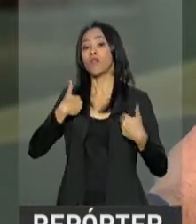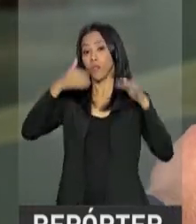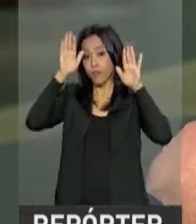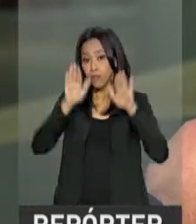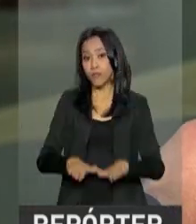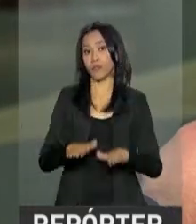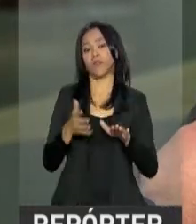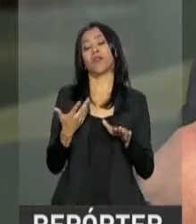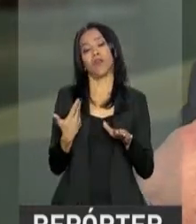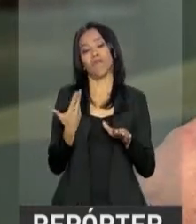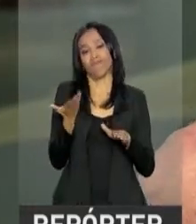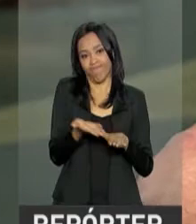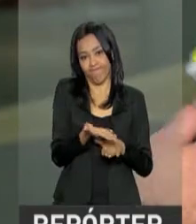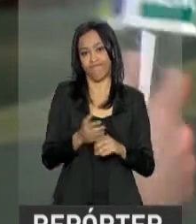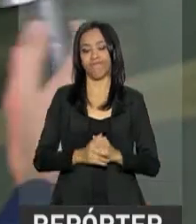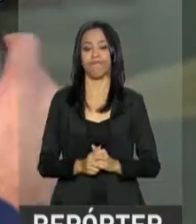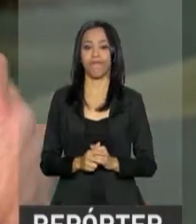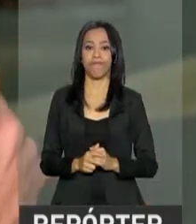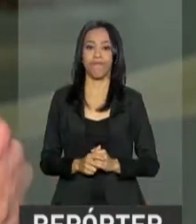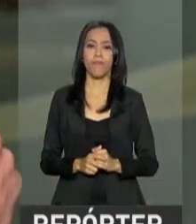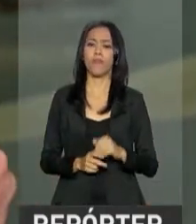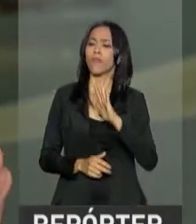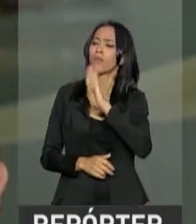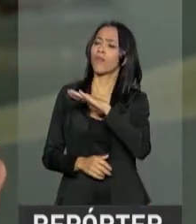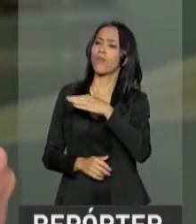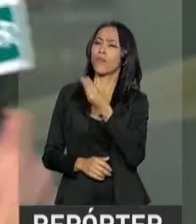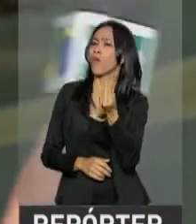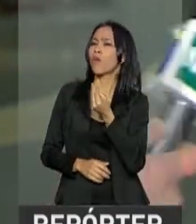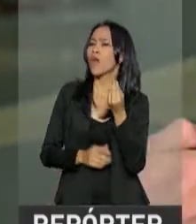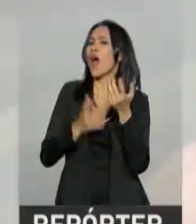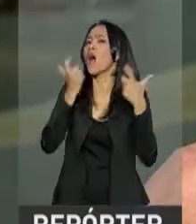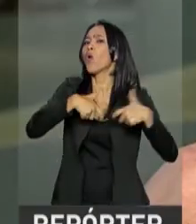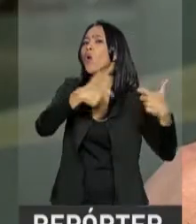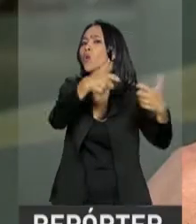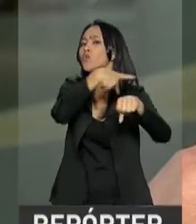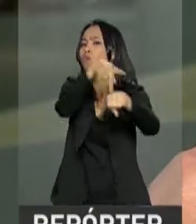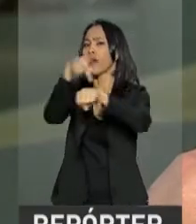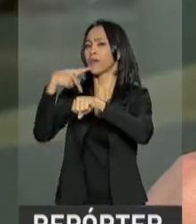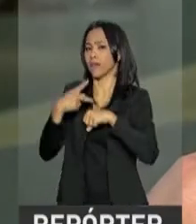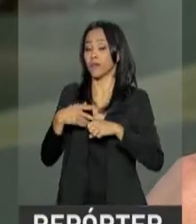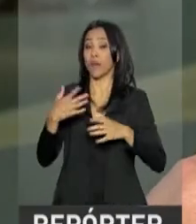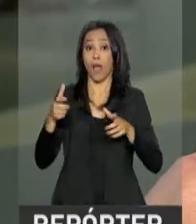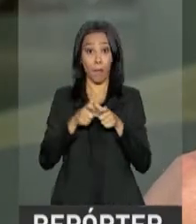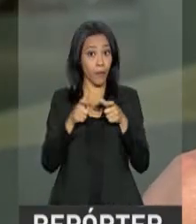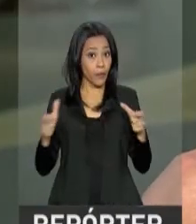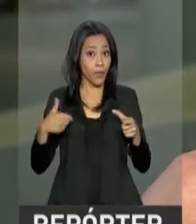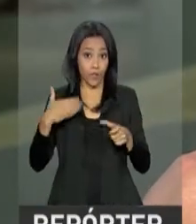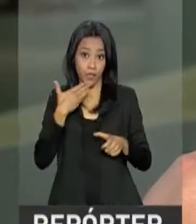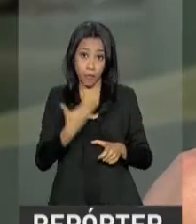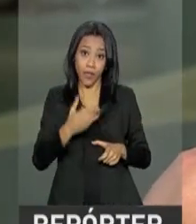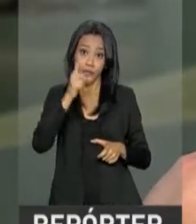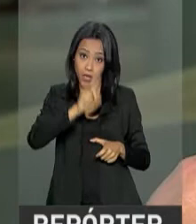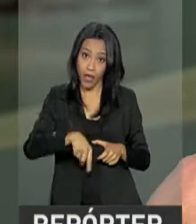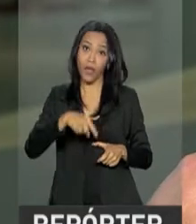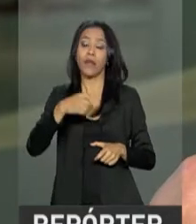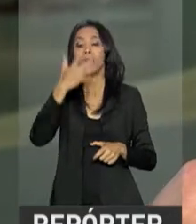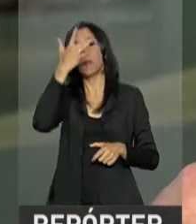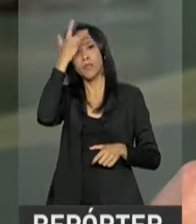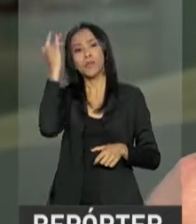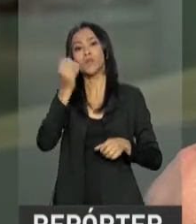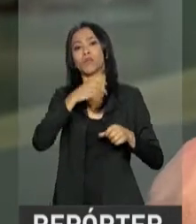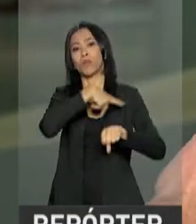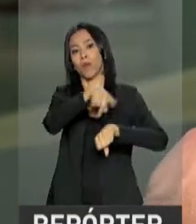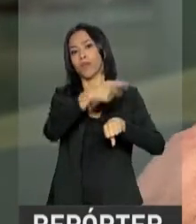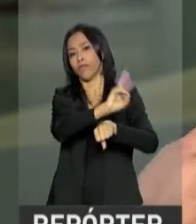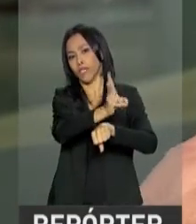pelo estado brasileiro e de onde vêm esses refugiados a maior parte dos solicitantes hoje é de cidadãos venezuelanos